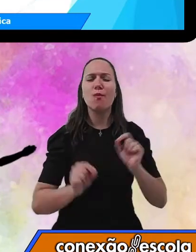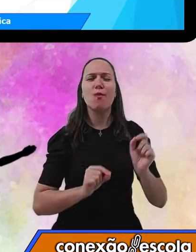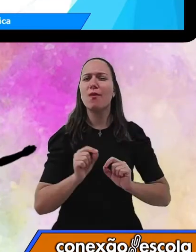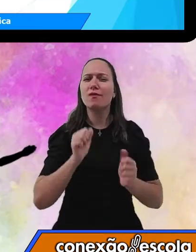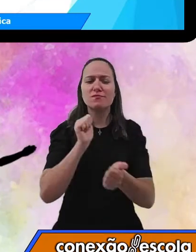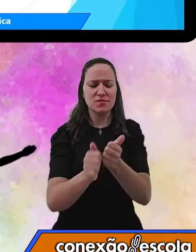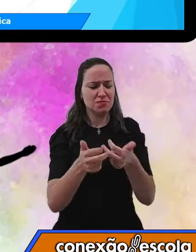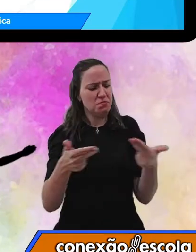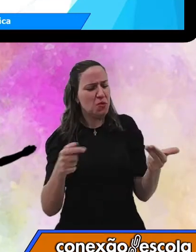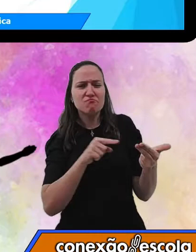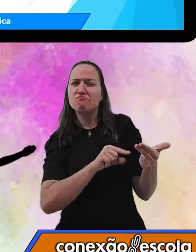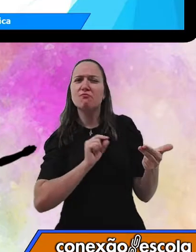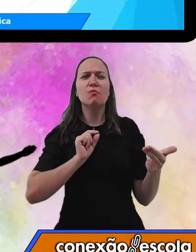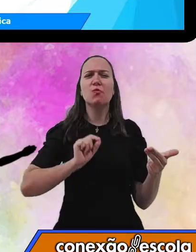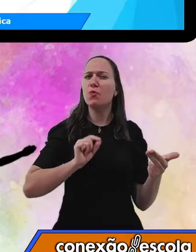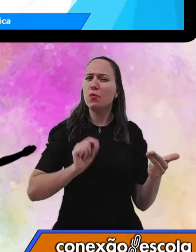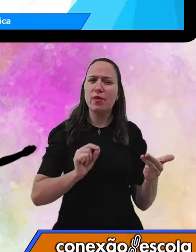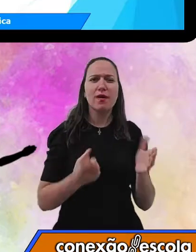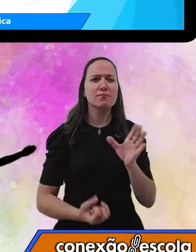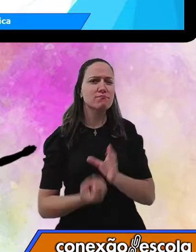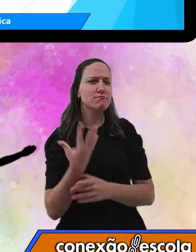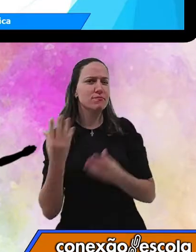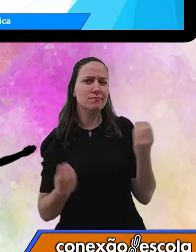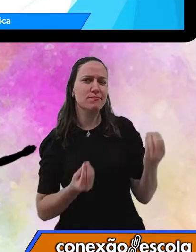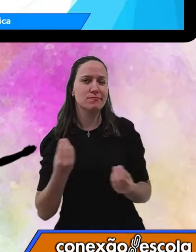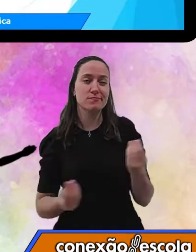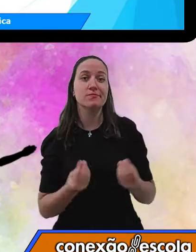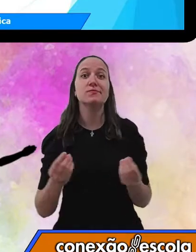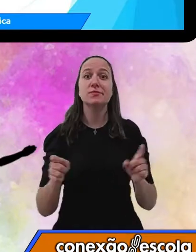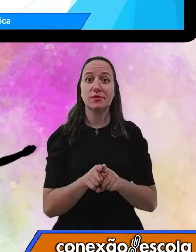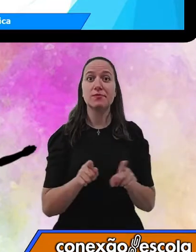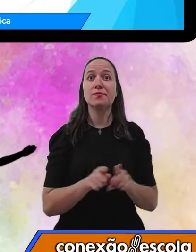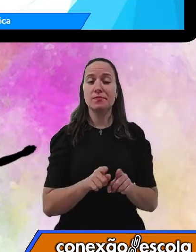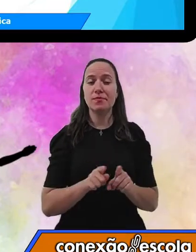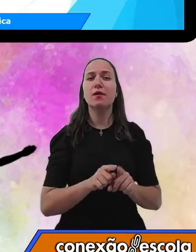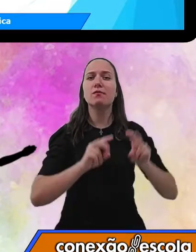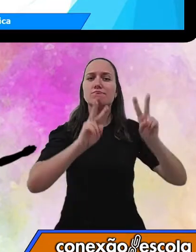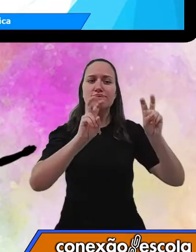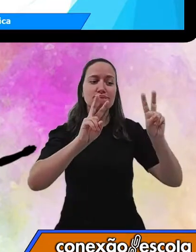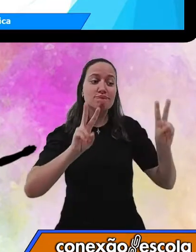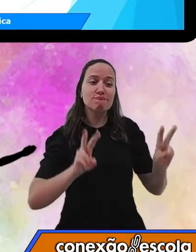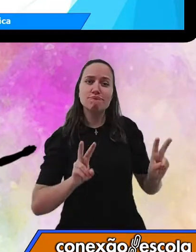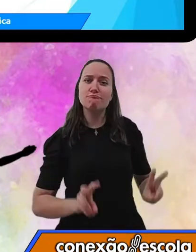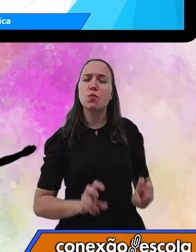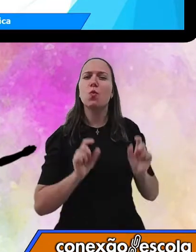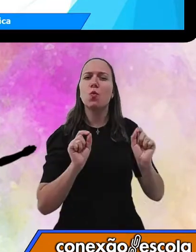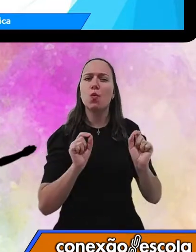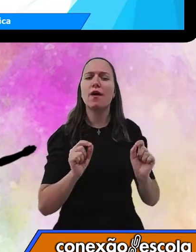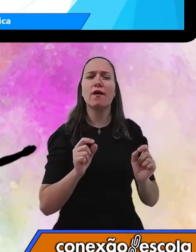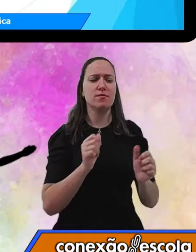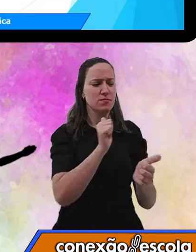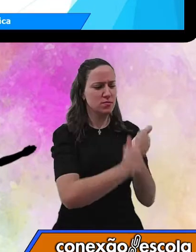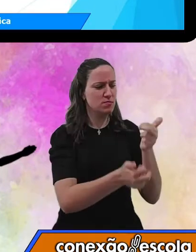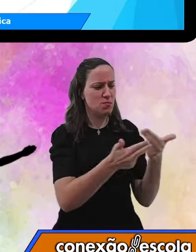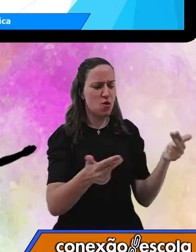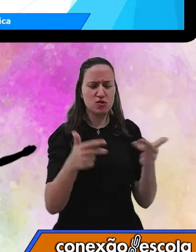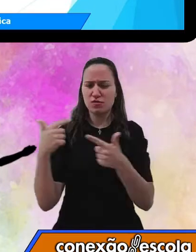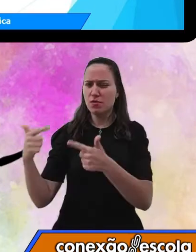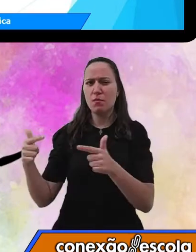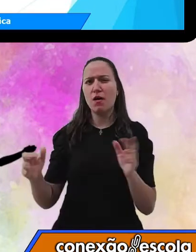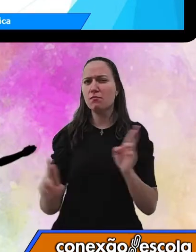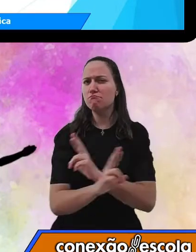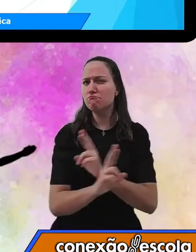esporte, qual a sua origem. Depois, no tópico 2, vamos relacioná-lo com o mundo do trabalho. E no